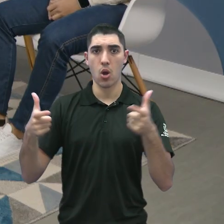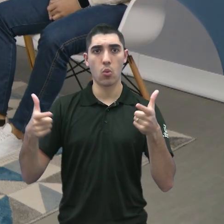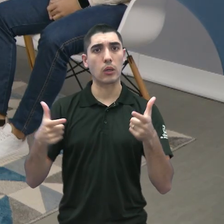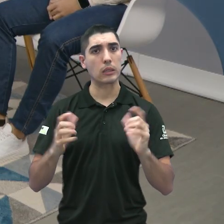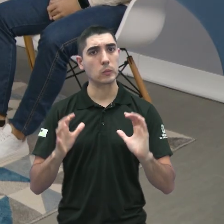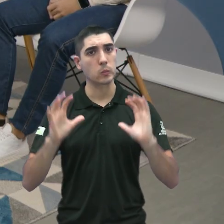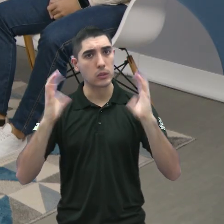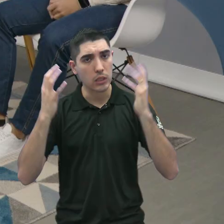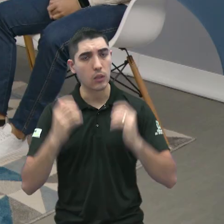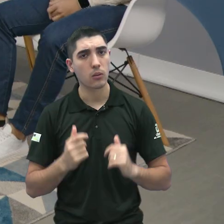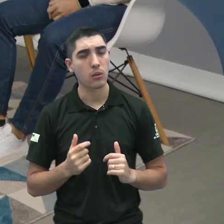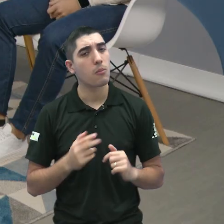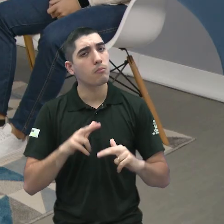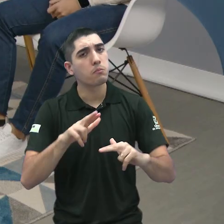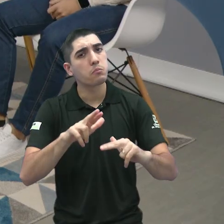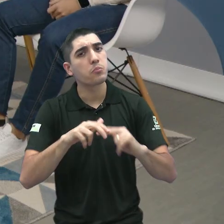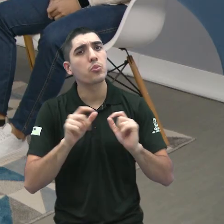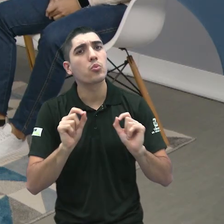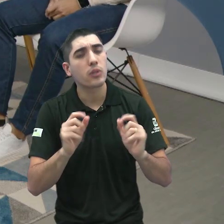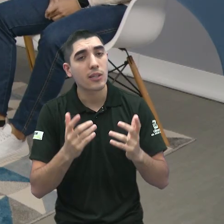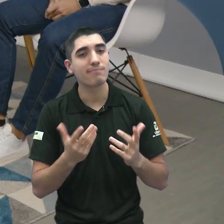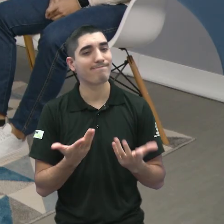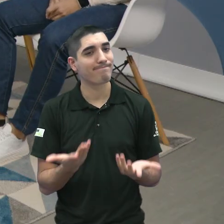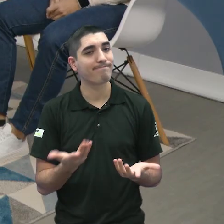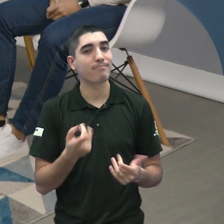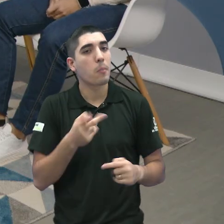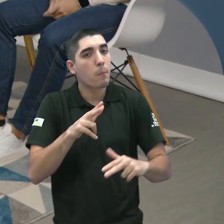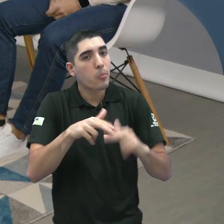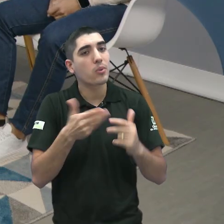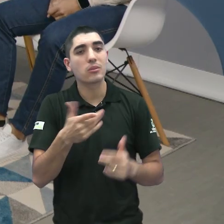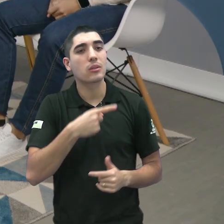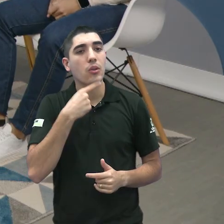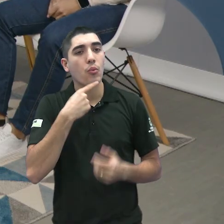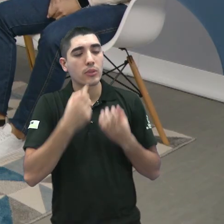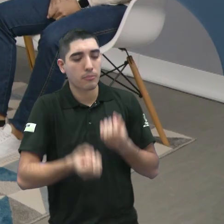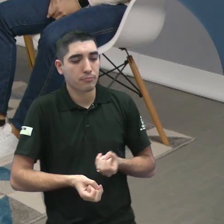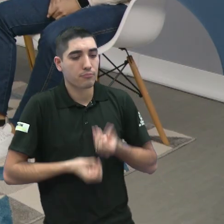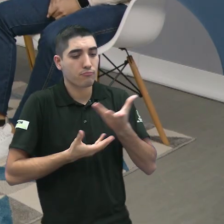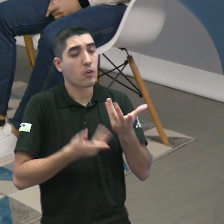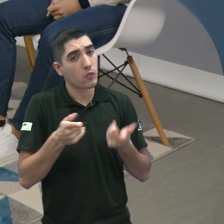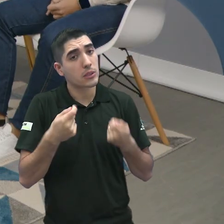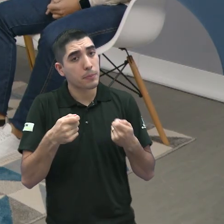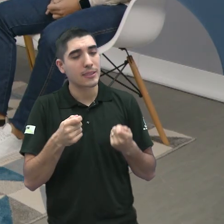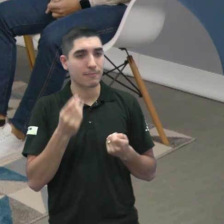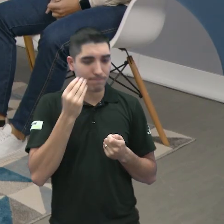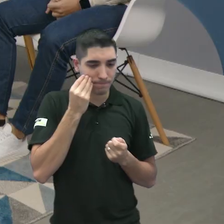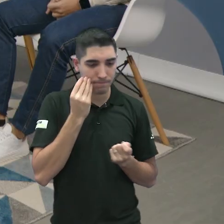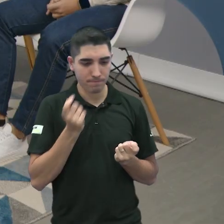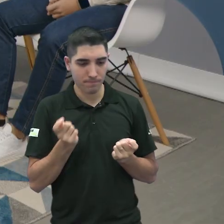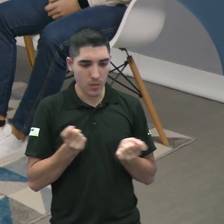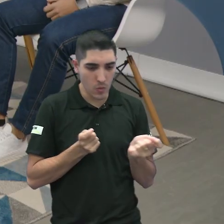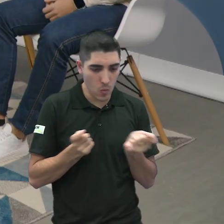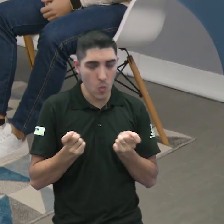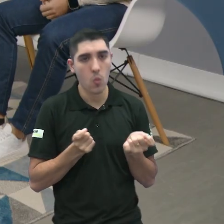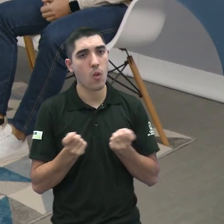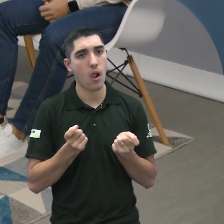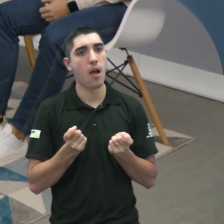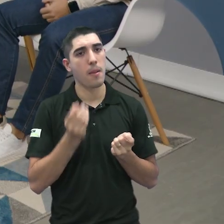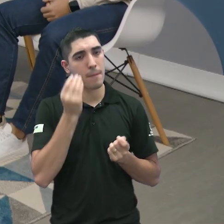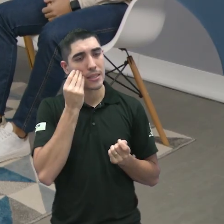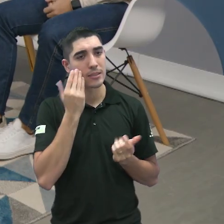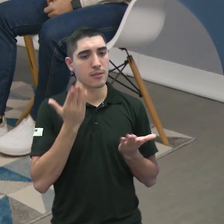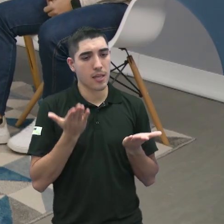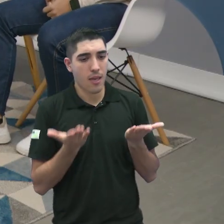um número que tem aumentado, né? E muito por conta disso, né? Muitas vezes você precisa canalizar ali